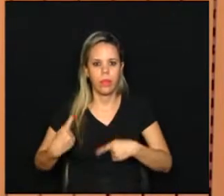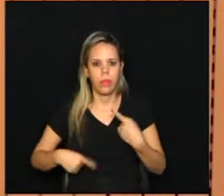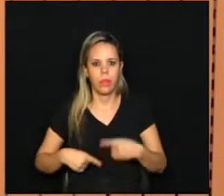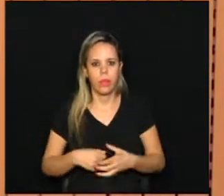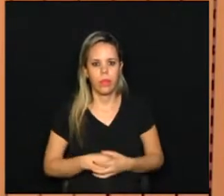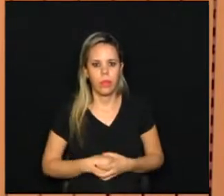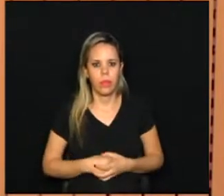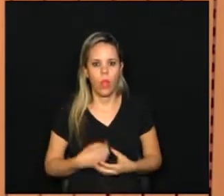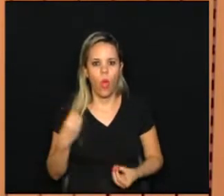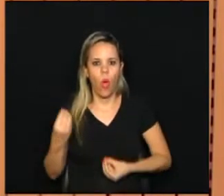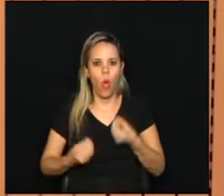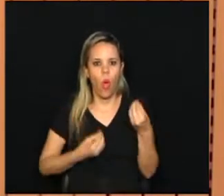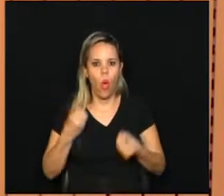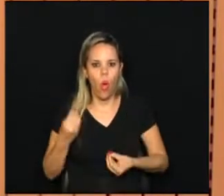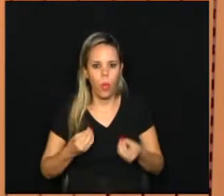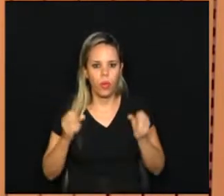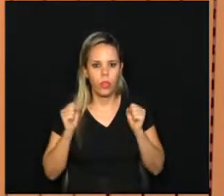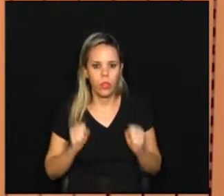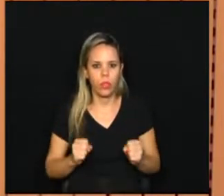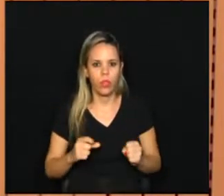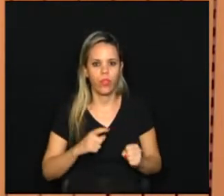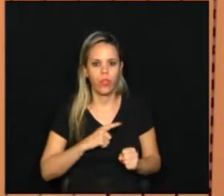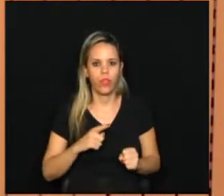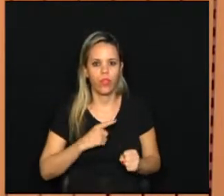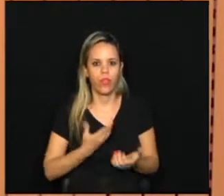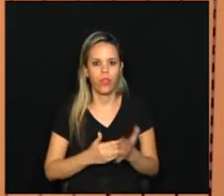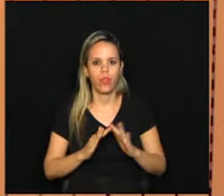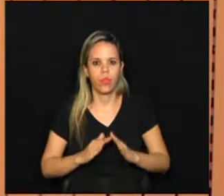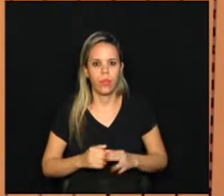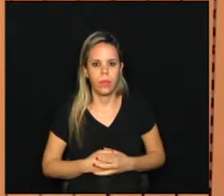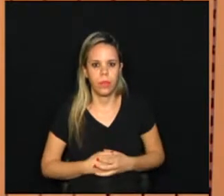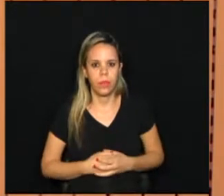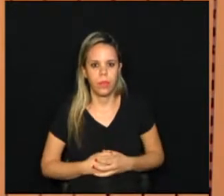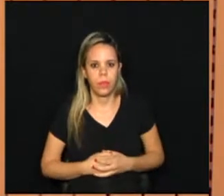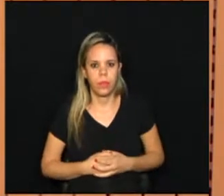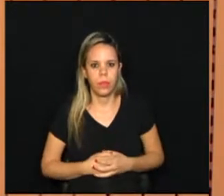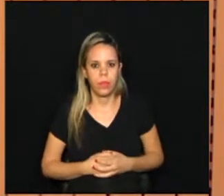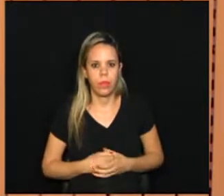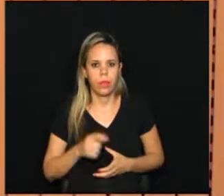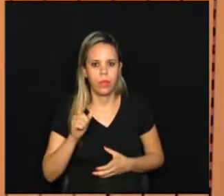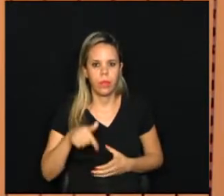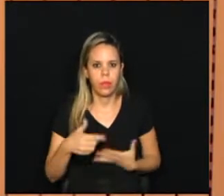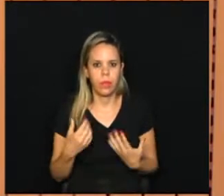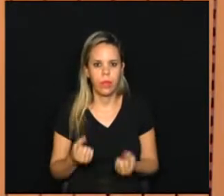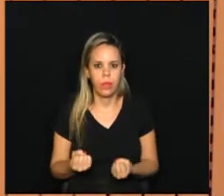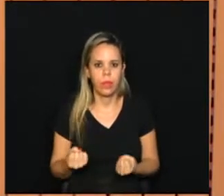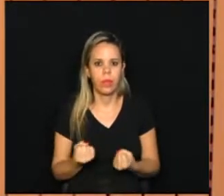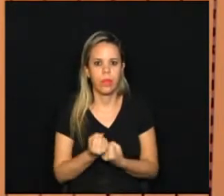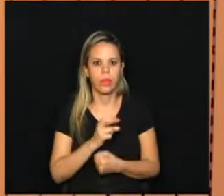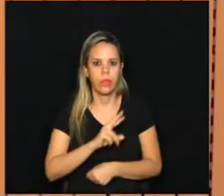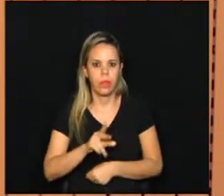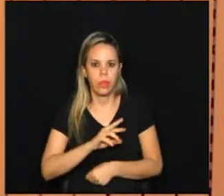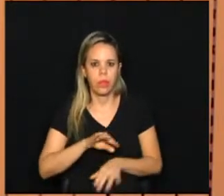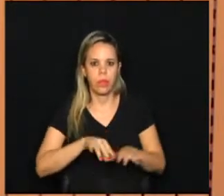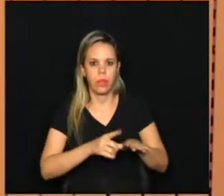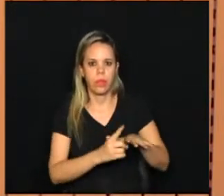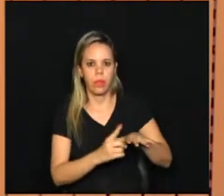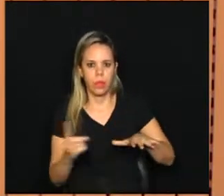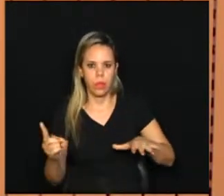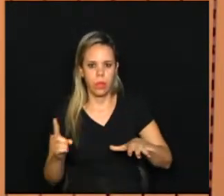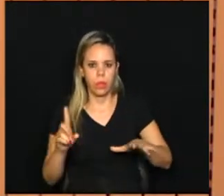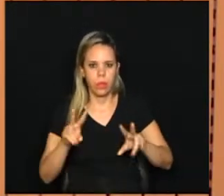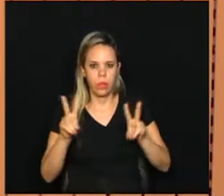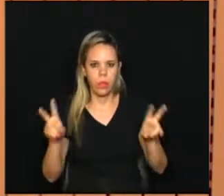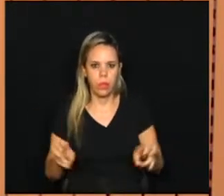inclusive, como que a gente pode ter um ambiente escolar que ele é acolhedor, que não seja excludente. E sobre